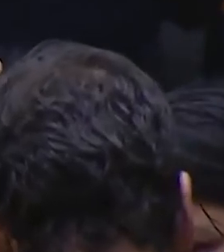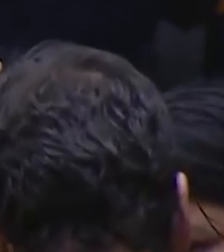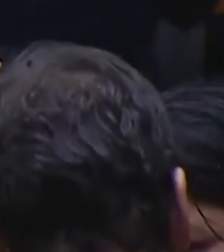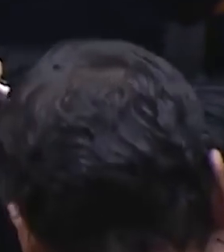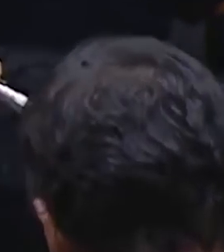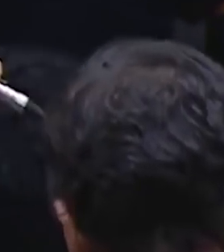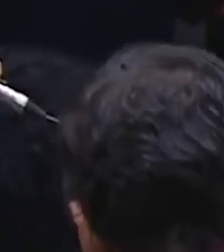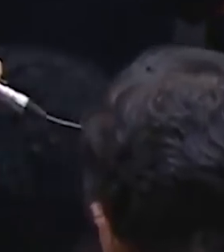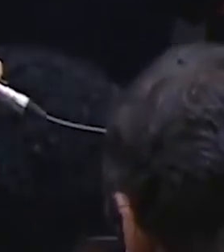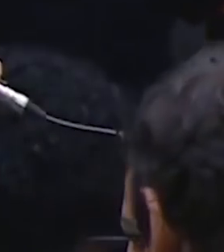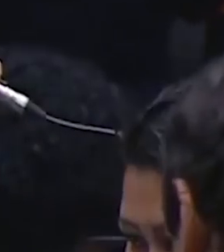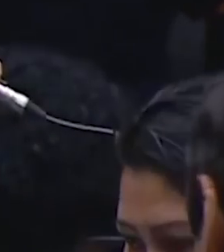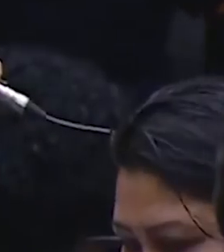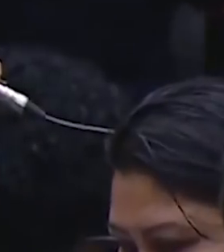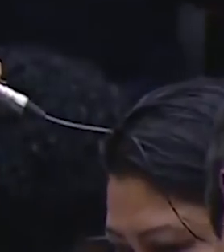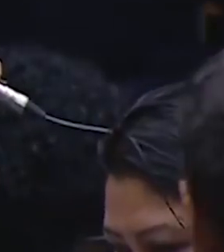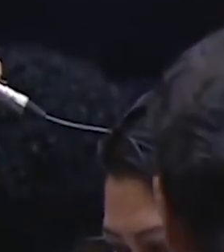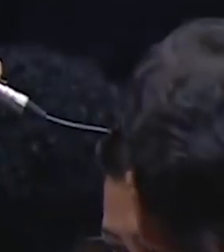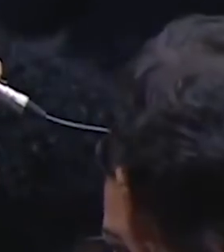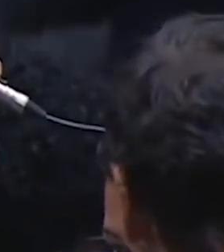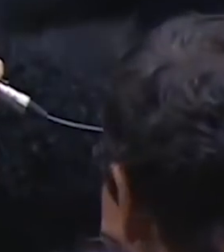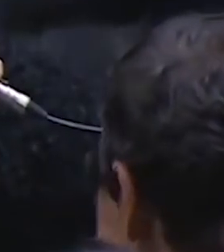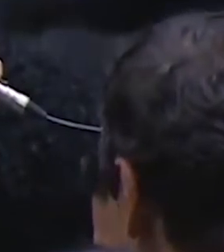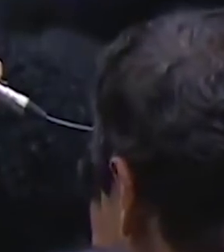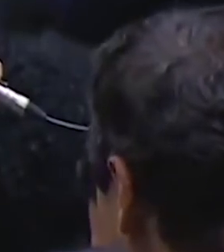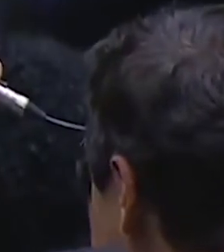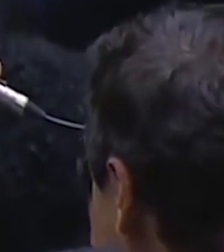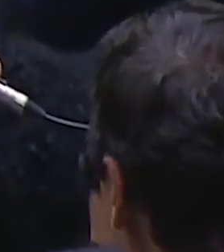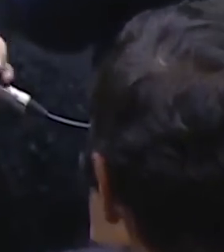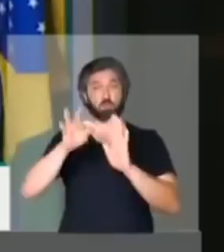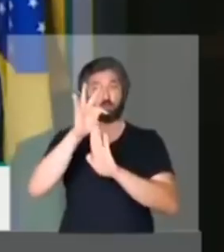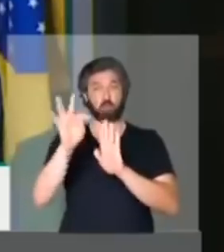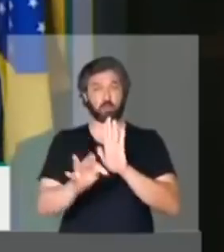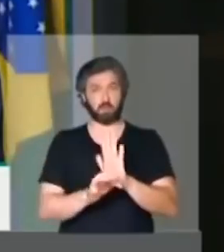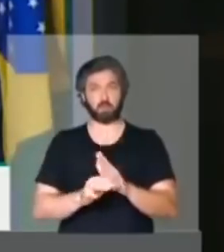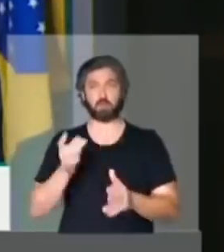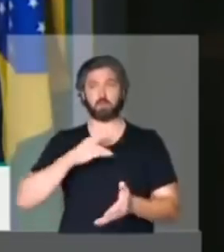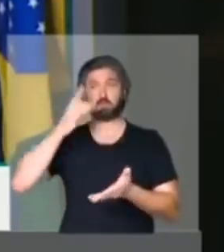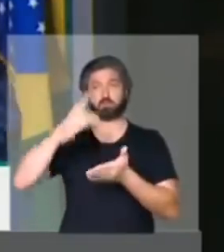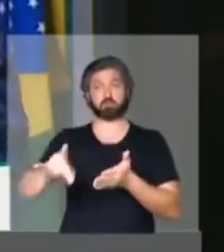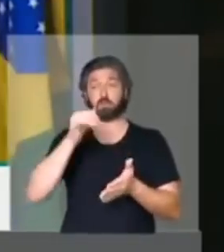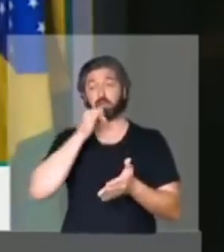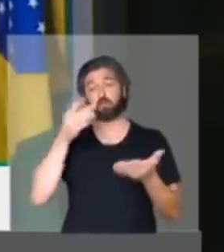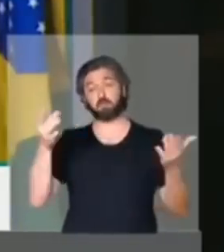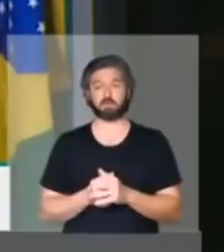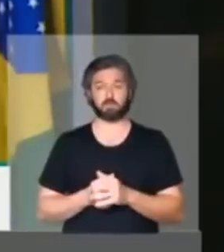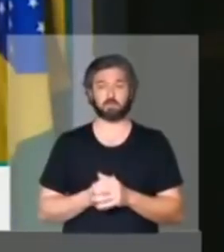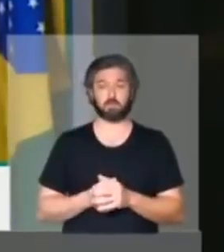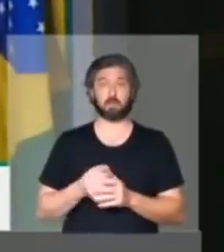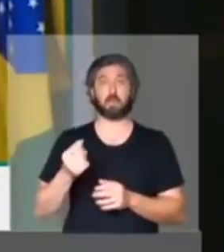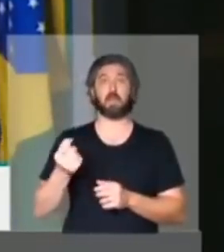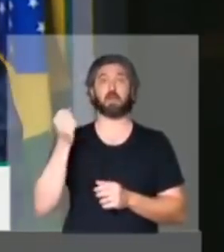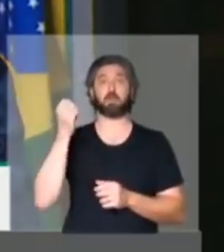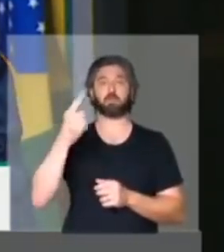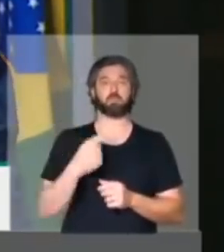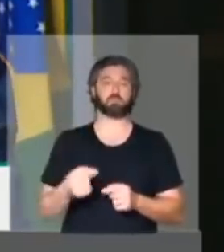o projeto, ou fez acordo para ler o projeto e espalhar as informações em relação a ele. E repudiar, infelizmente, a postura